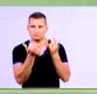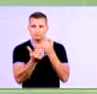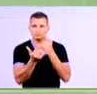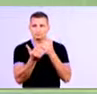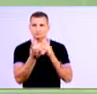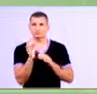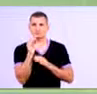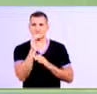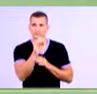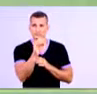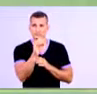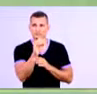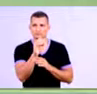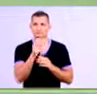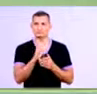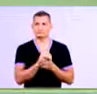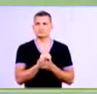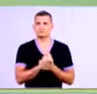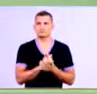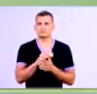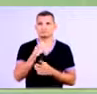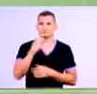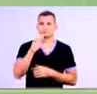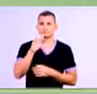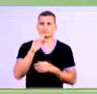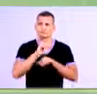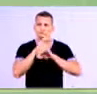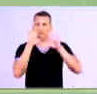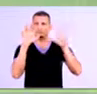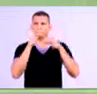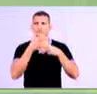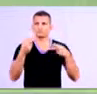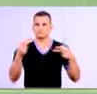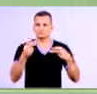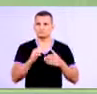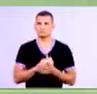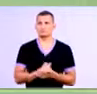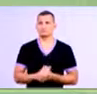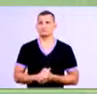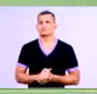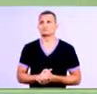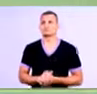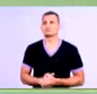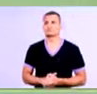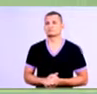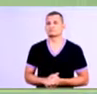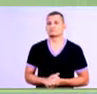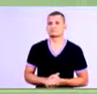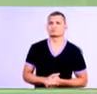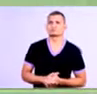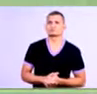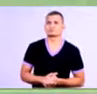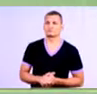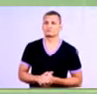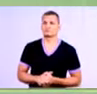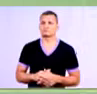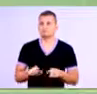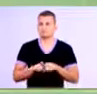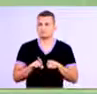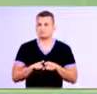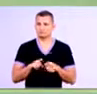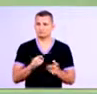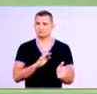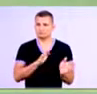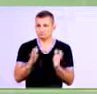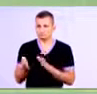Coloquem seções, divisões, que fiquem claras. E mais adiante, durante as nossas aulas, a gente percebeu que o uso